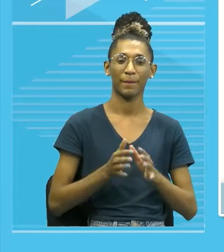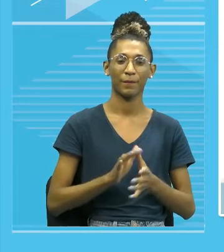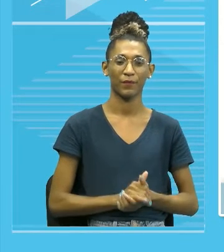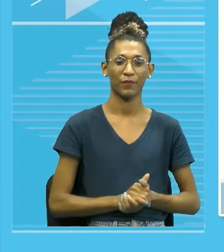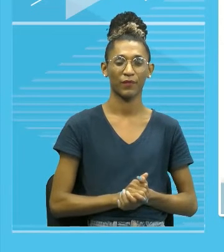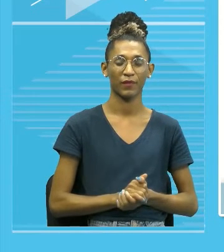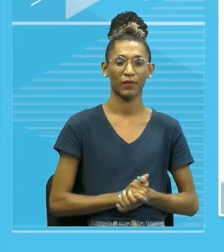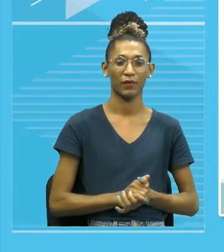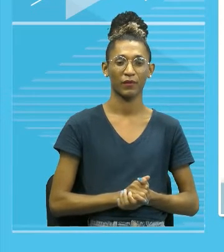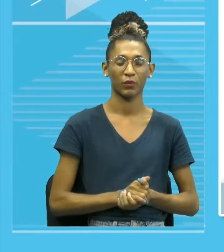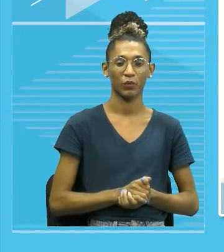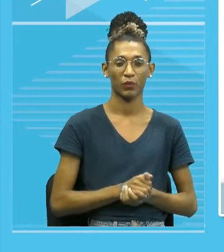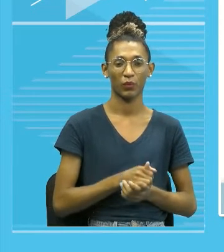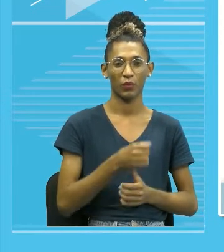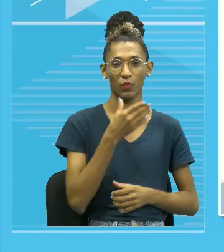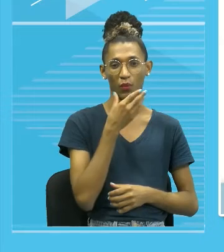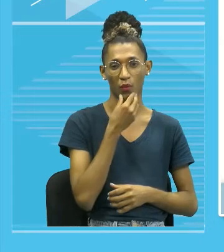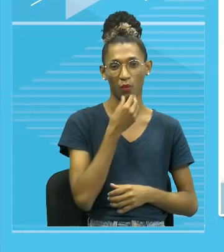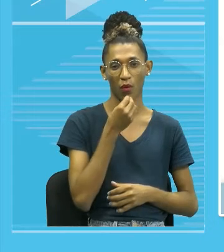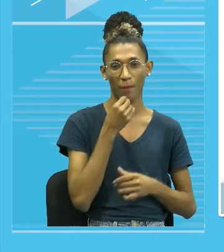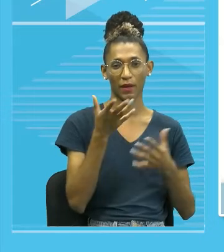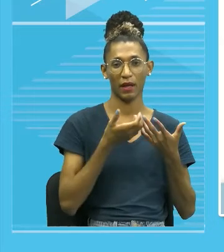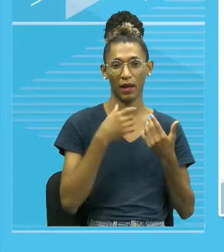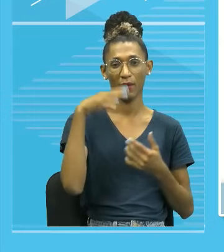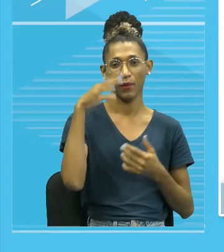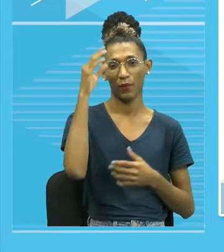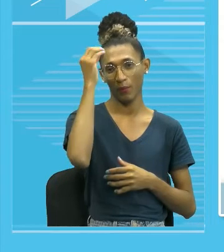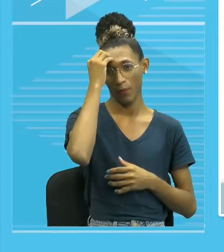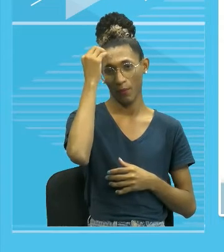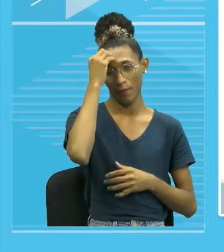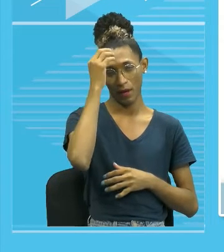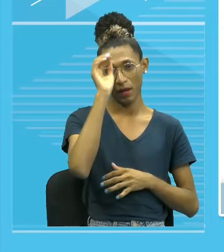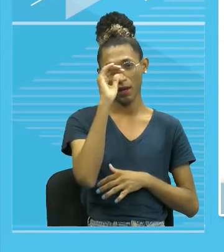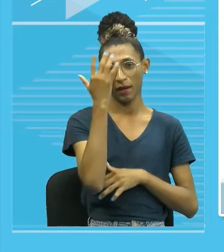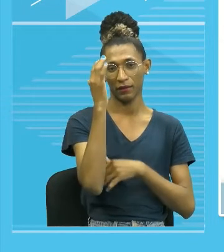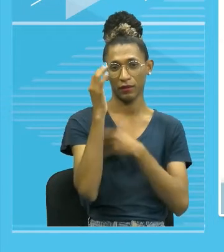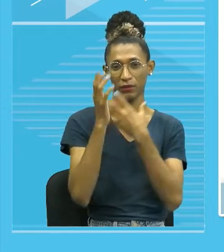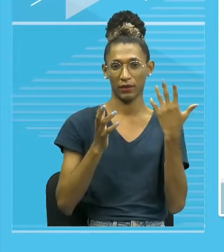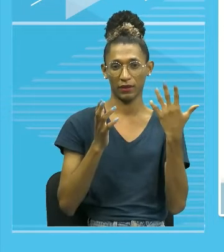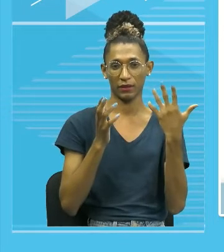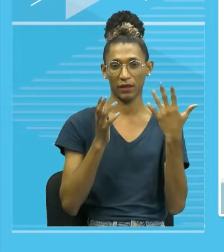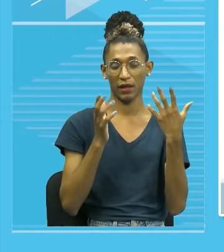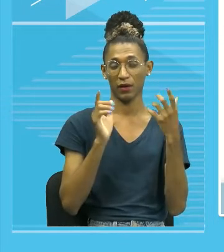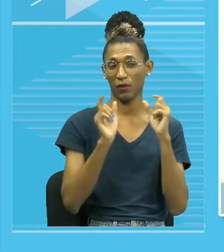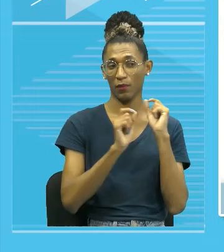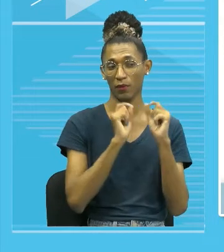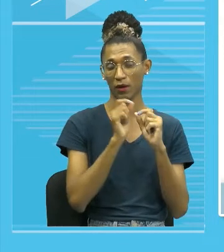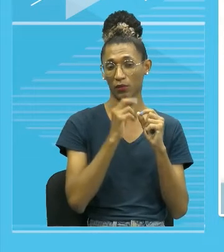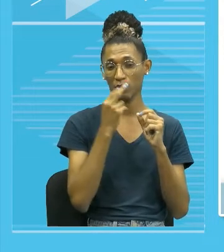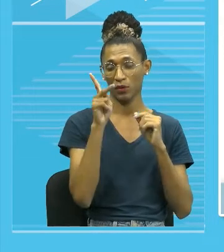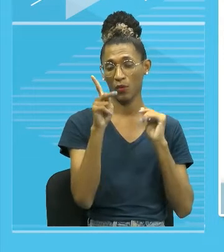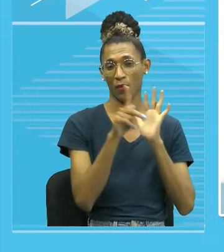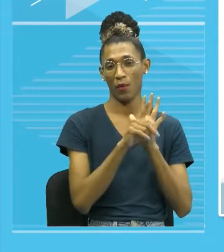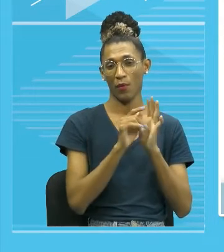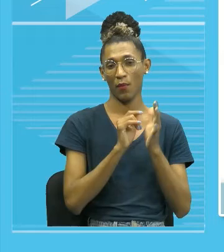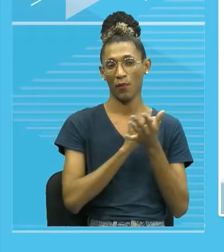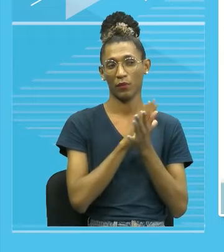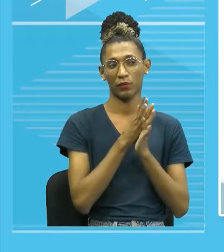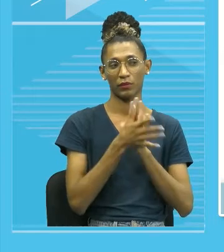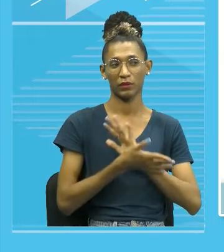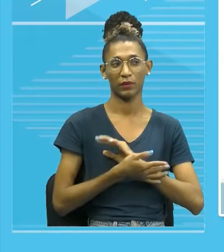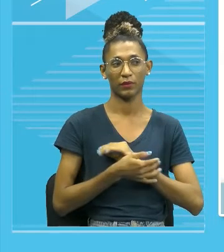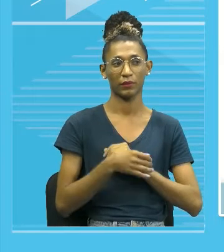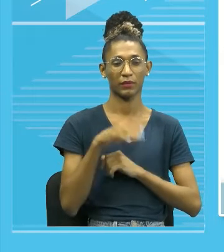o homem busca culpar a natureza de seus próprios preconceitos letra C a letra e